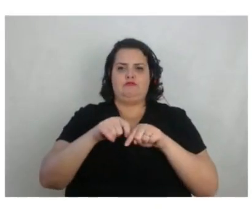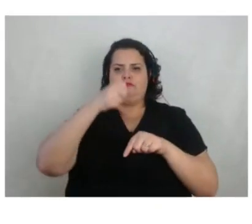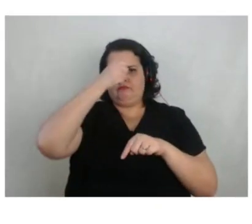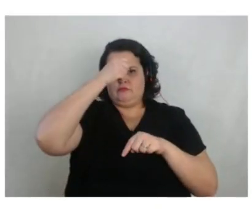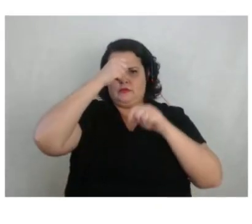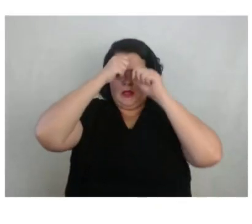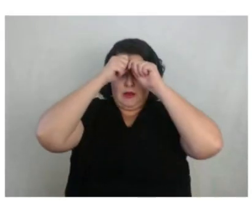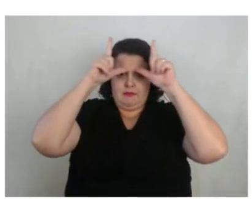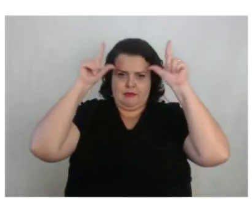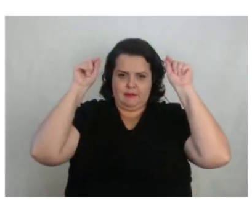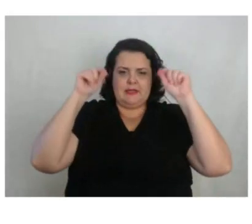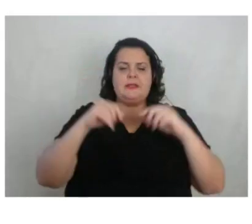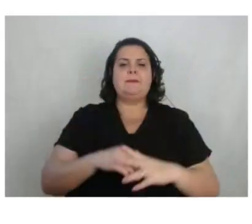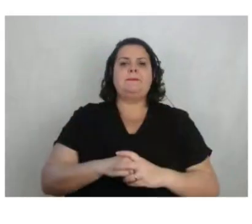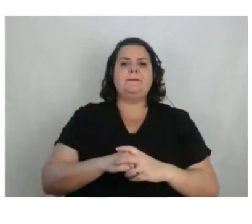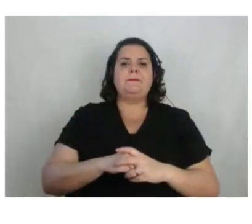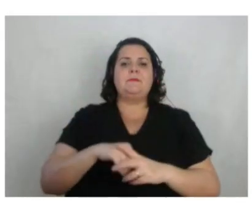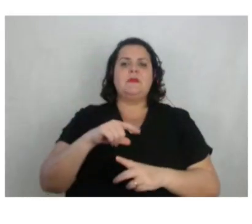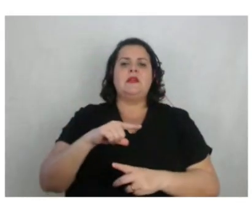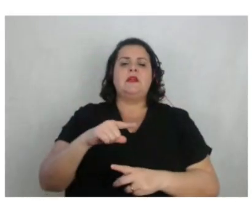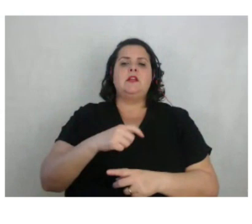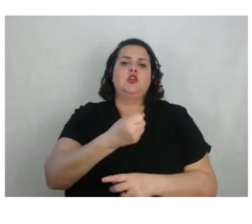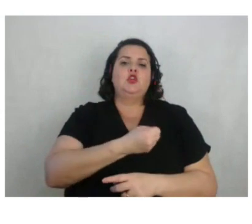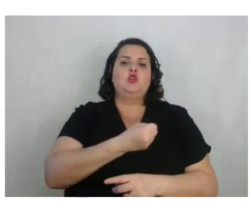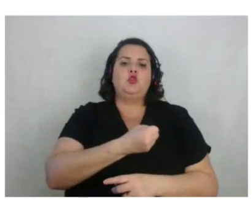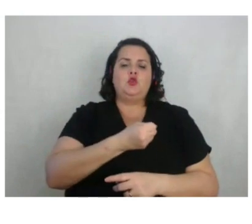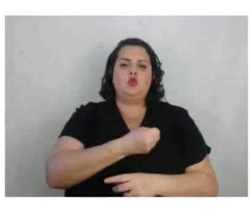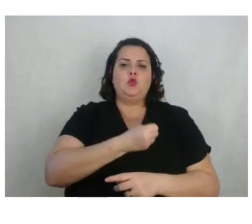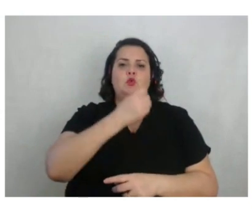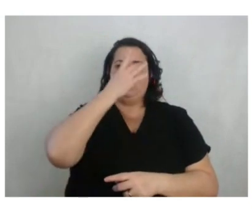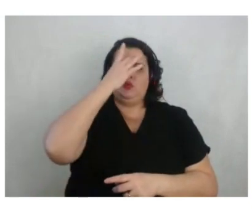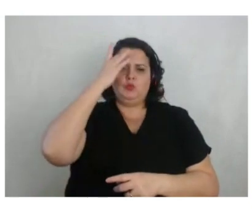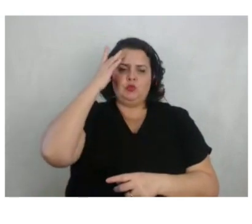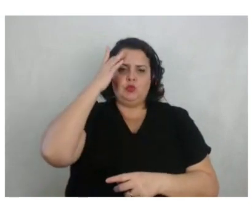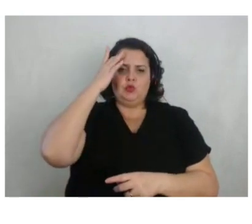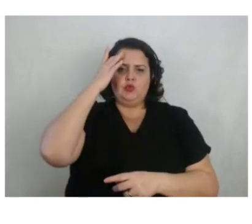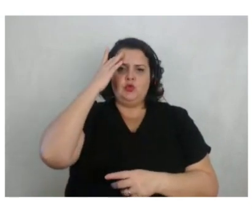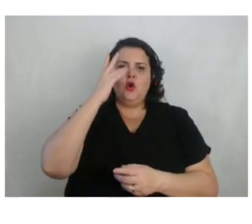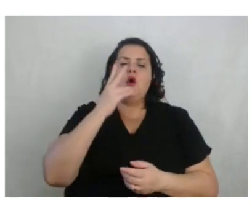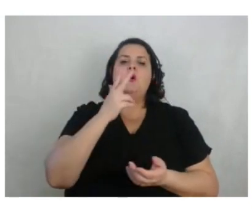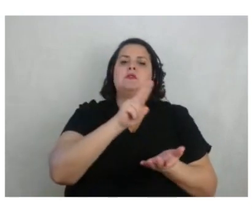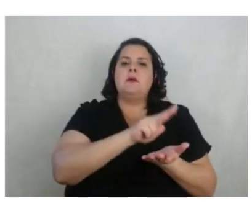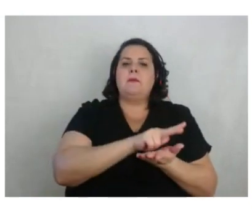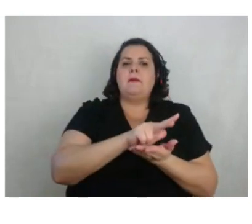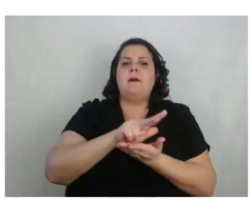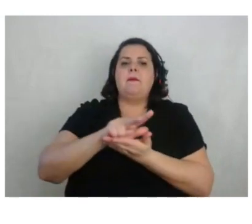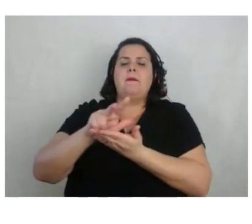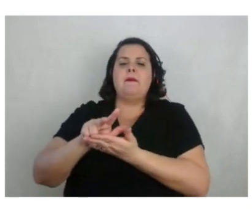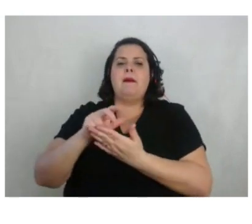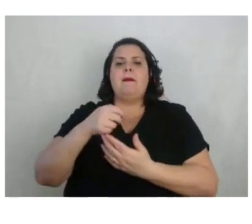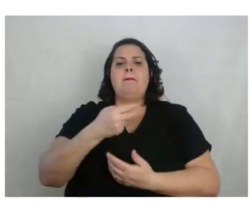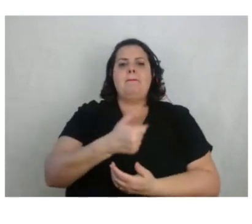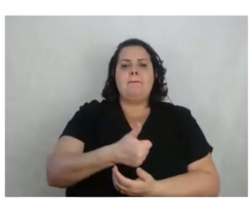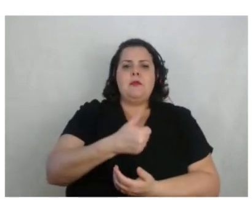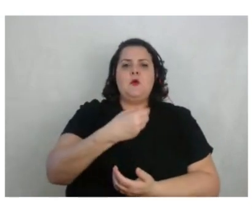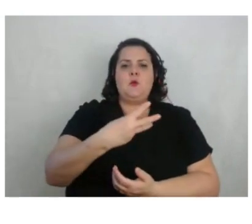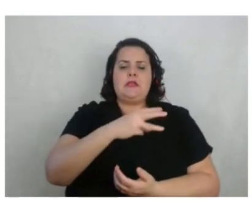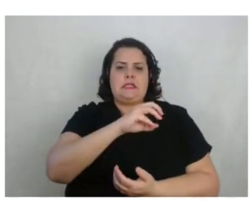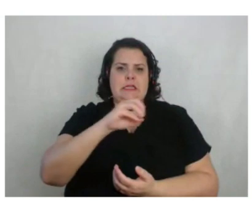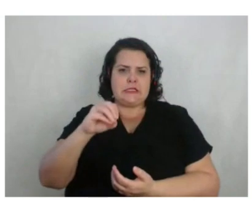Este aqui são os números de internações. Das 1.300 internações, quase 700 pacientes